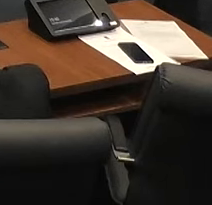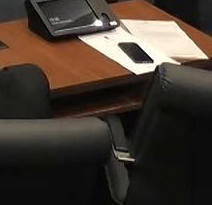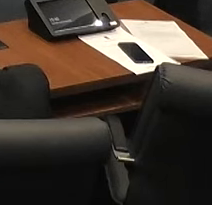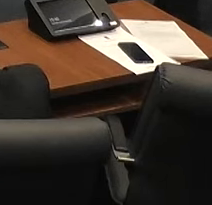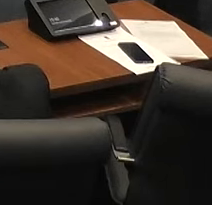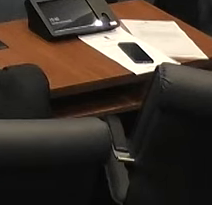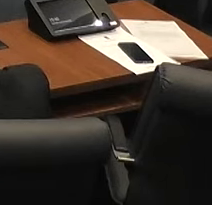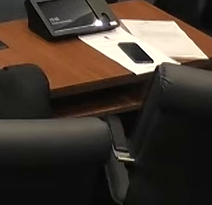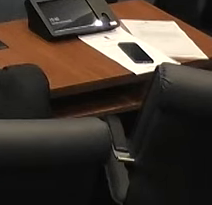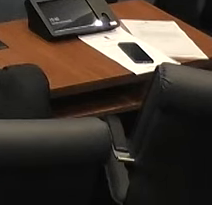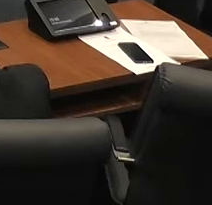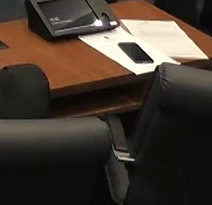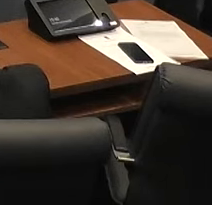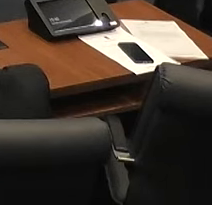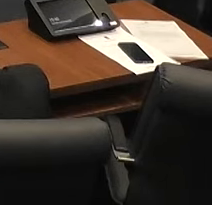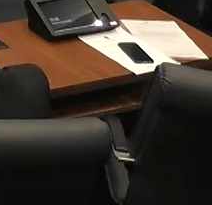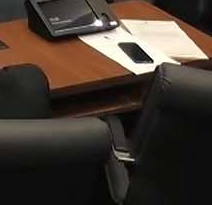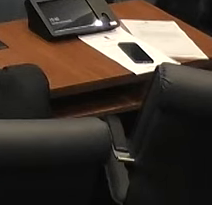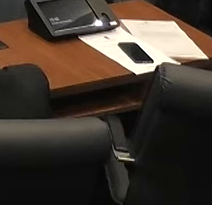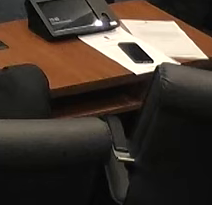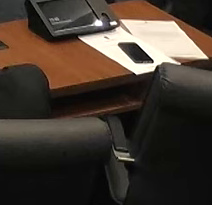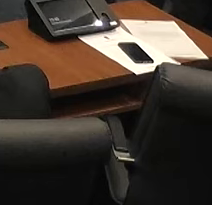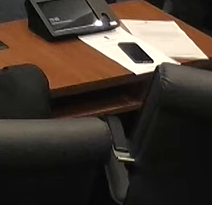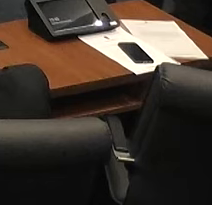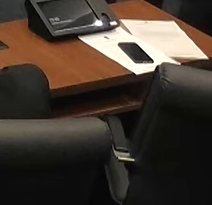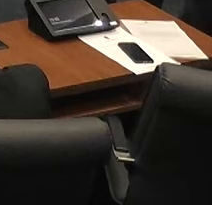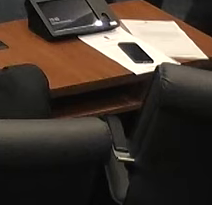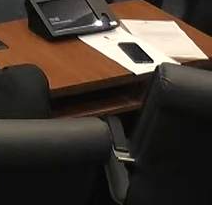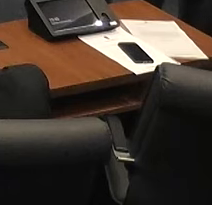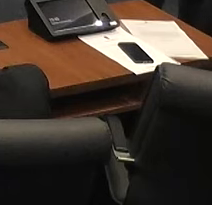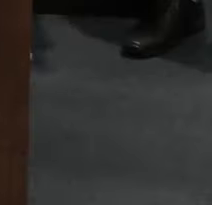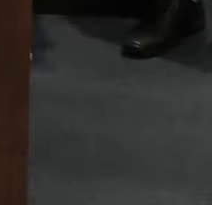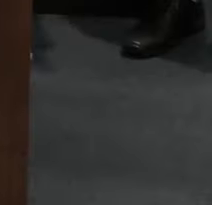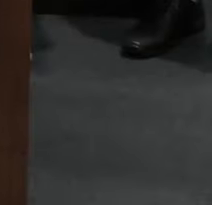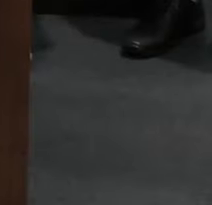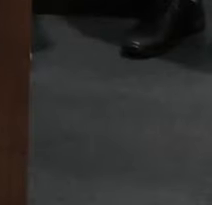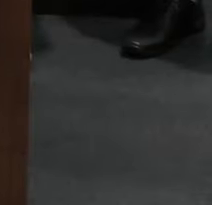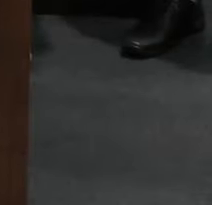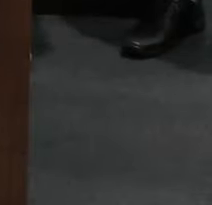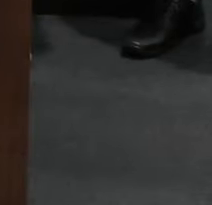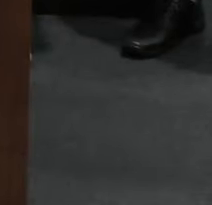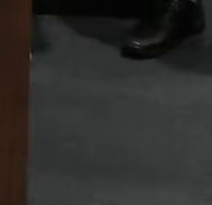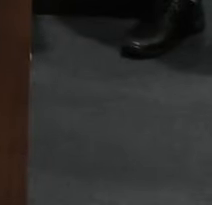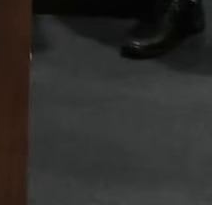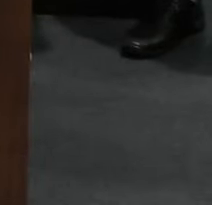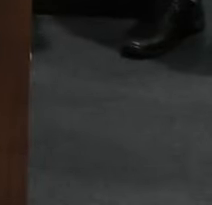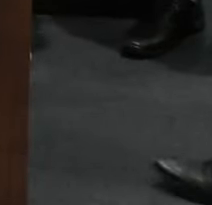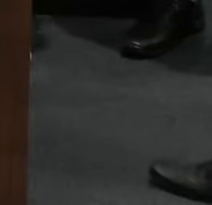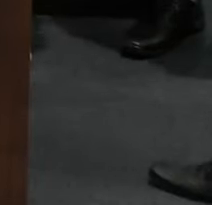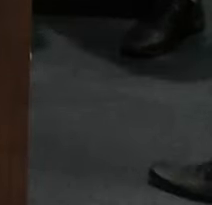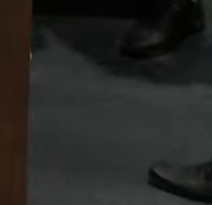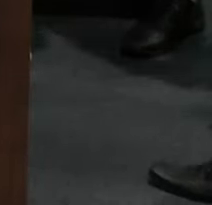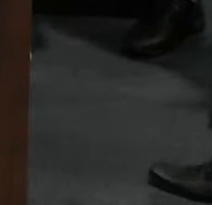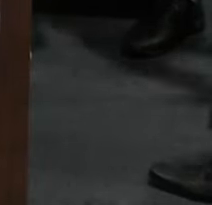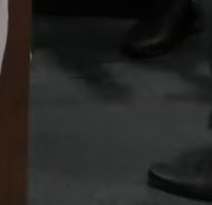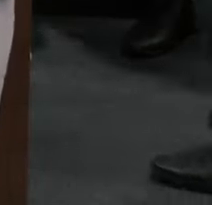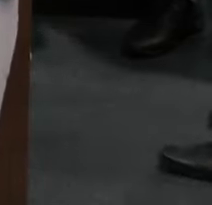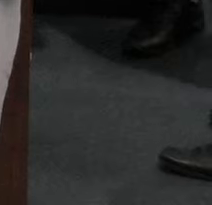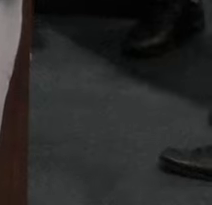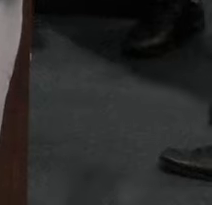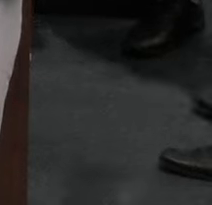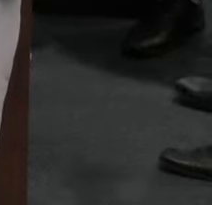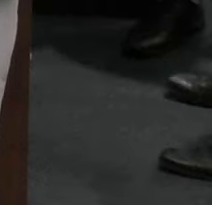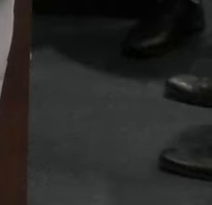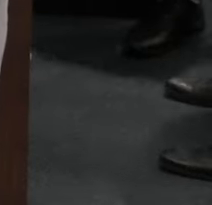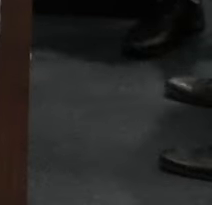Senhora presidente, eu acompanho o voto divergente em relação à inclusão da FIA. Onde é que nós chegamos? A esquerda que está querendo incluir